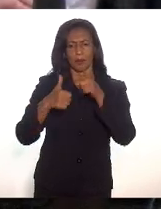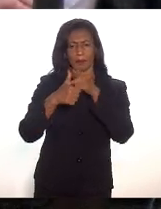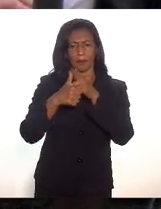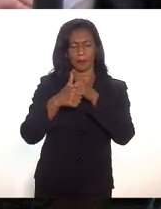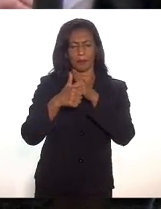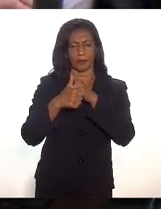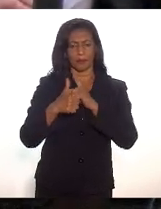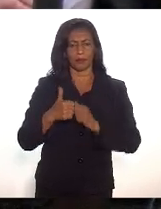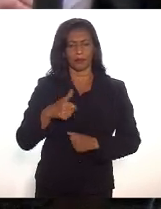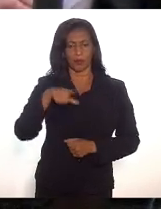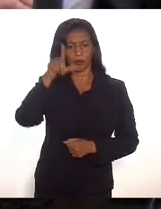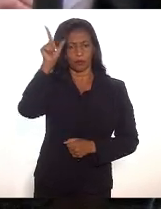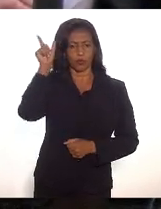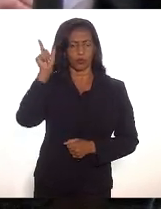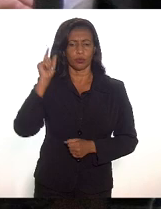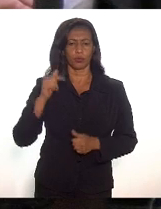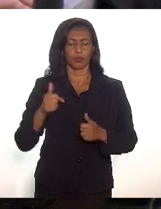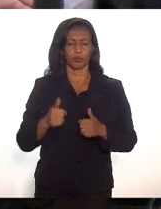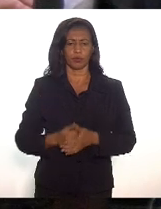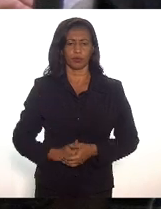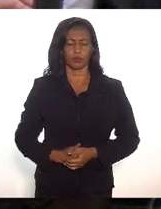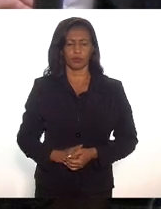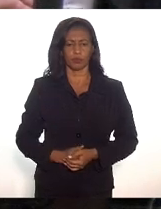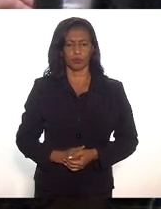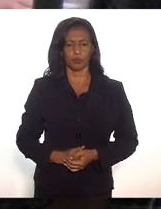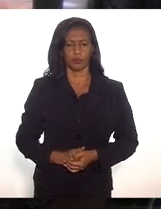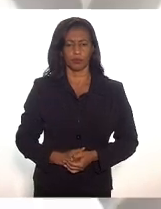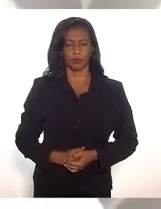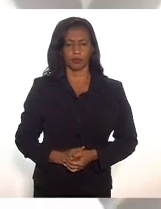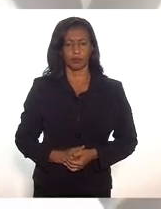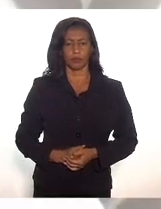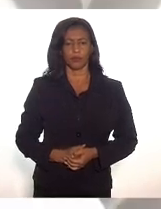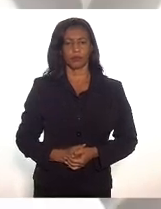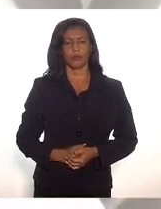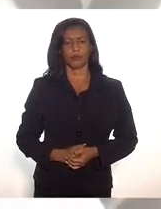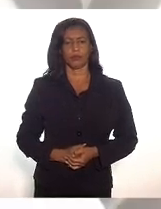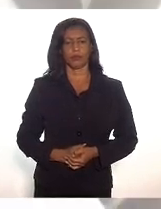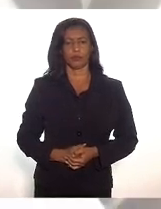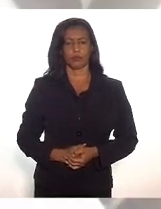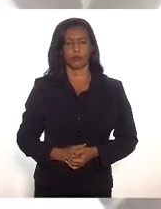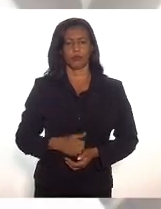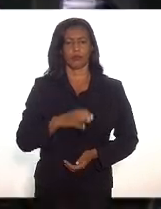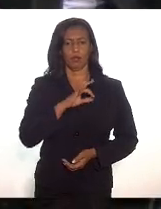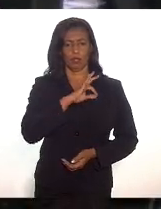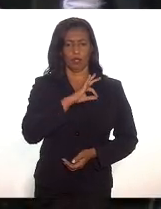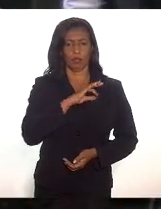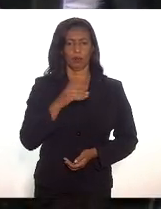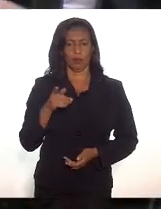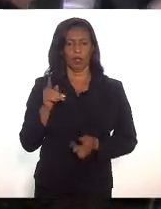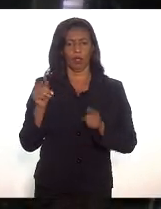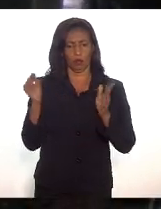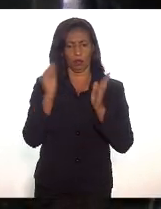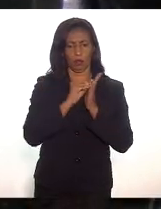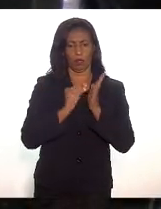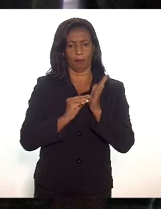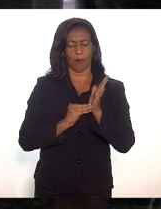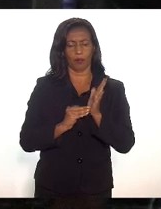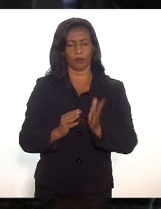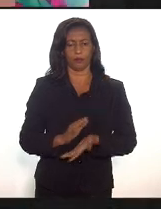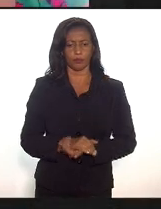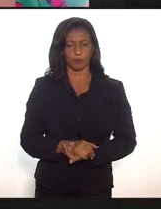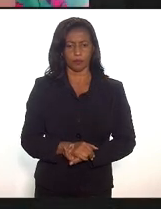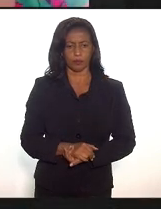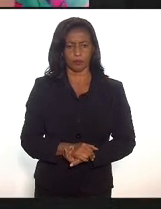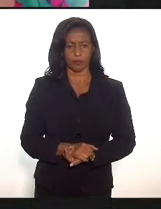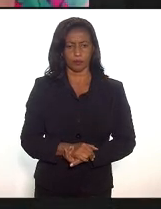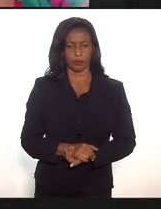tá? Presidente, antes de abrir. Antes de abrir. Deputada Marta vai falar. Presidente,